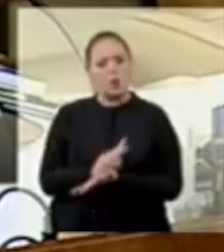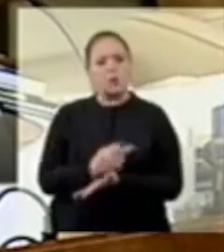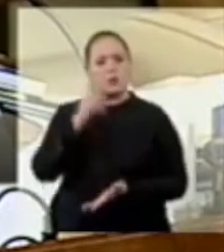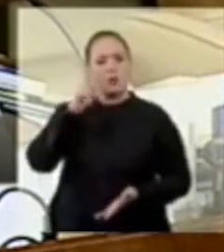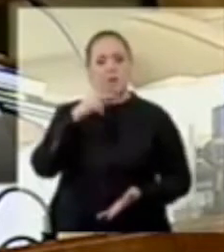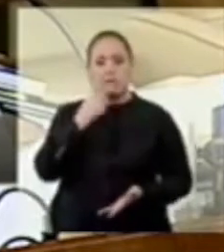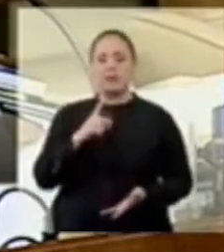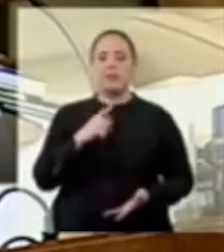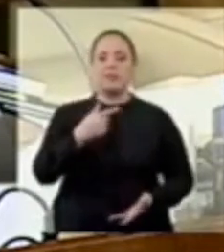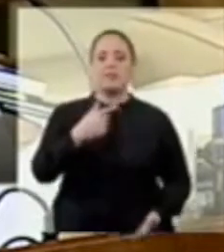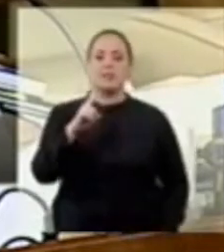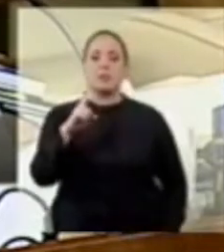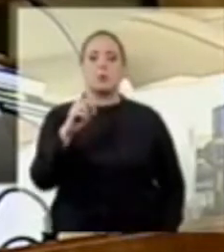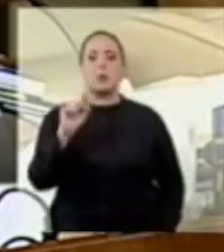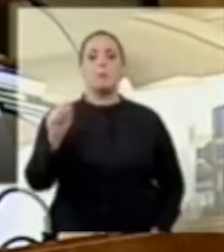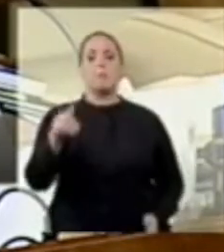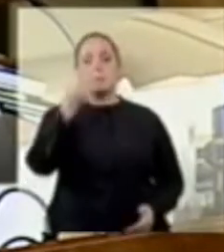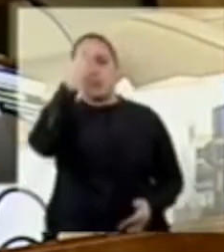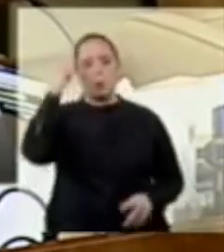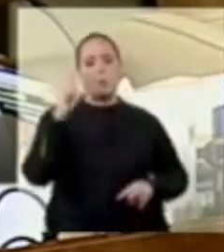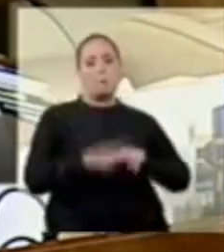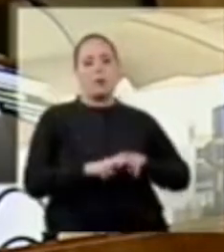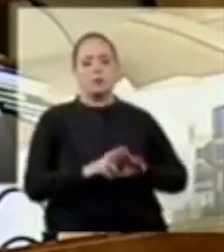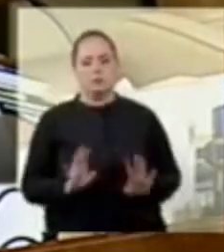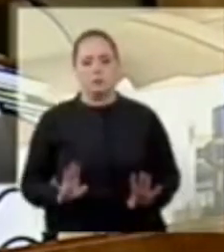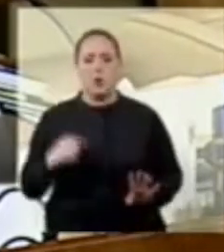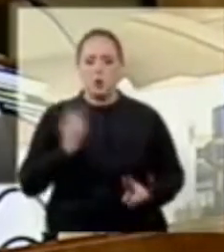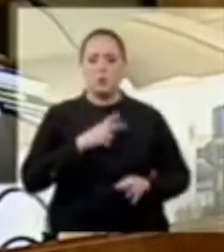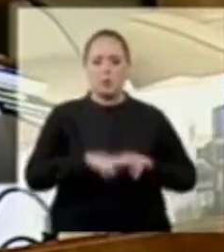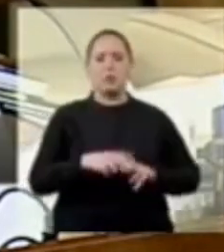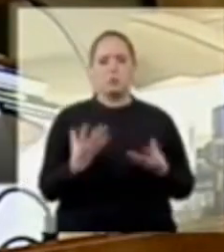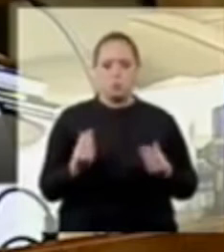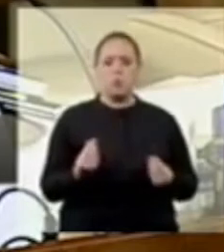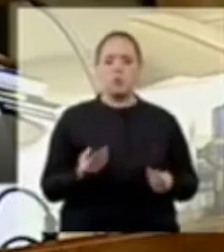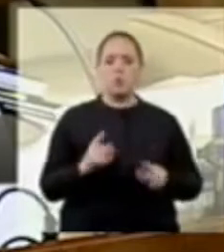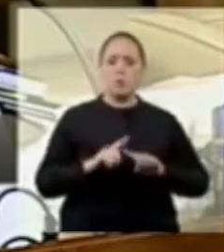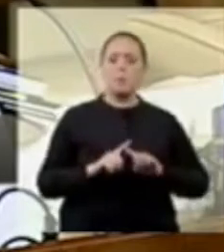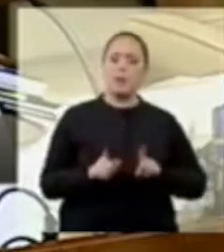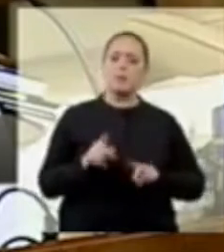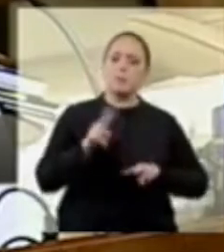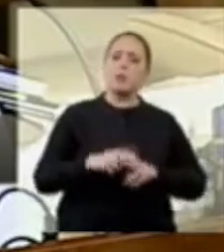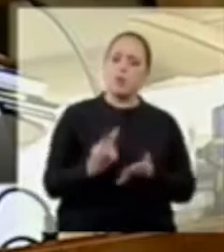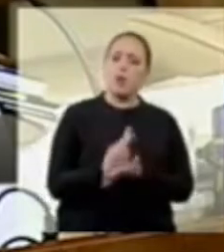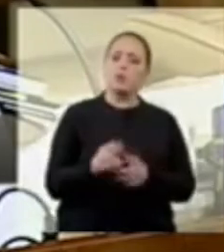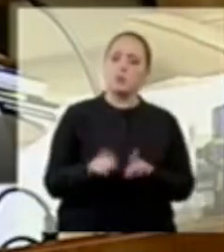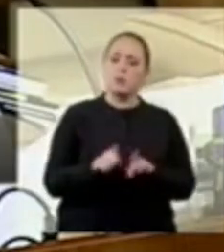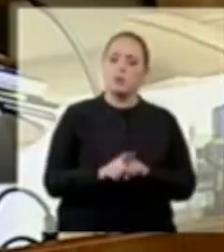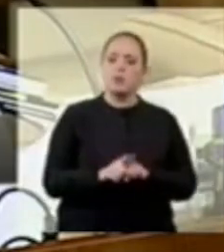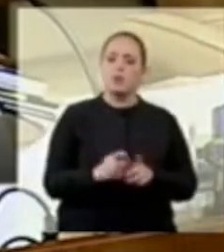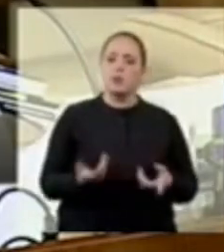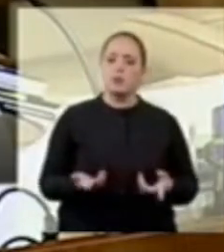tem 750 mil presos nós prendemos muito e prendemos mal é um lugar comum mas é absolutamente